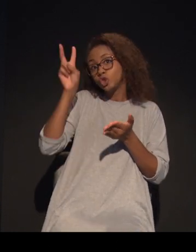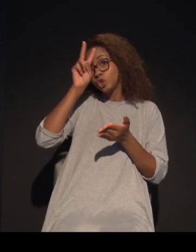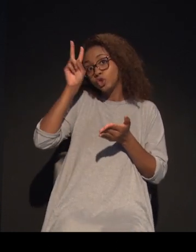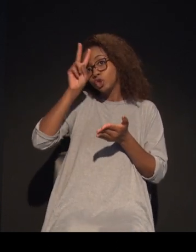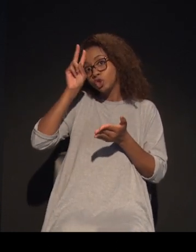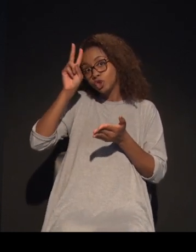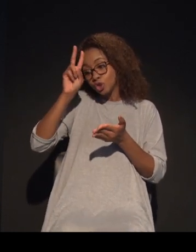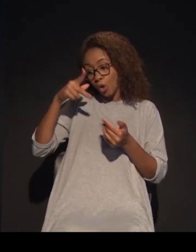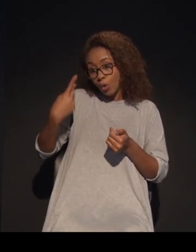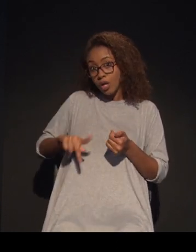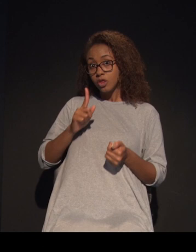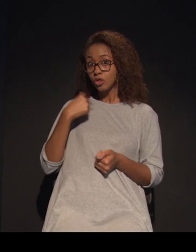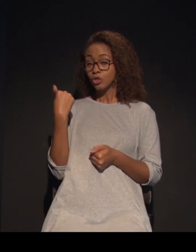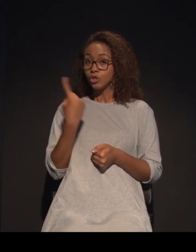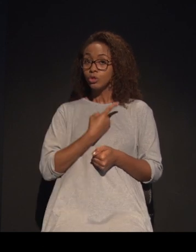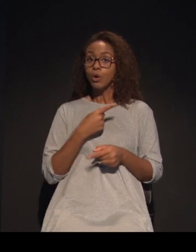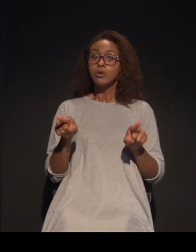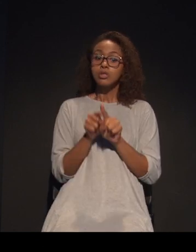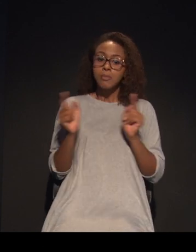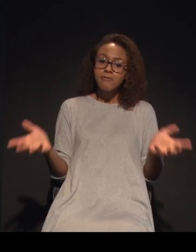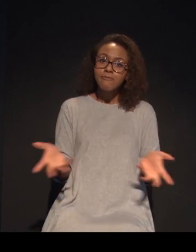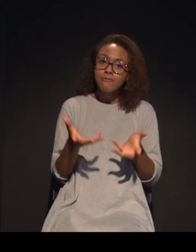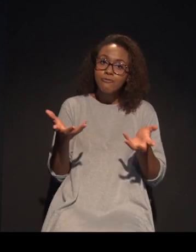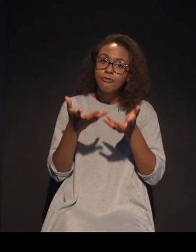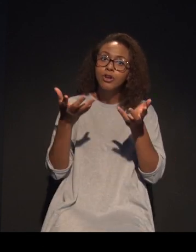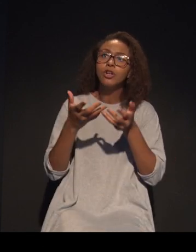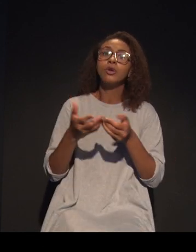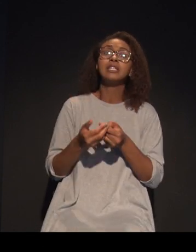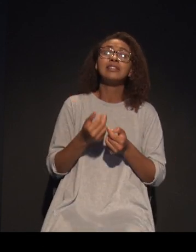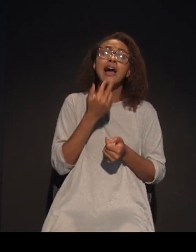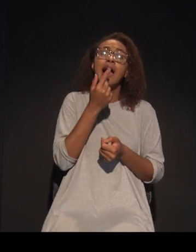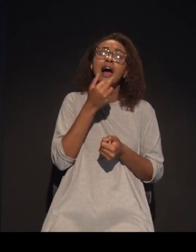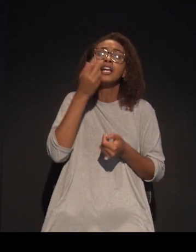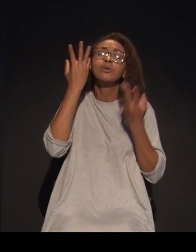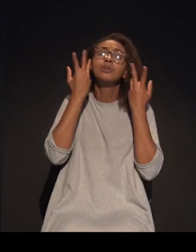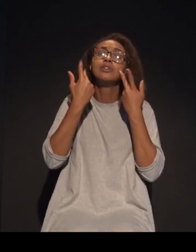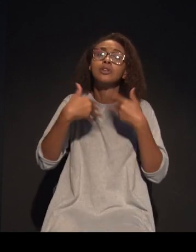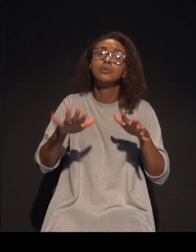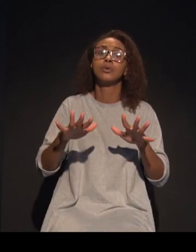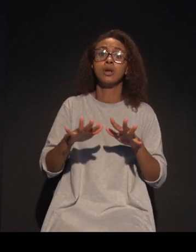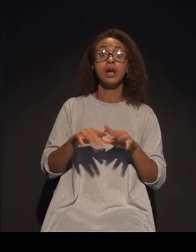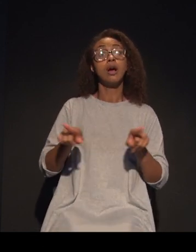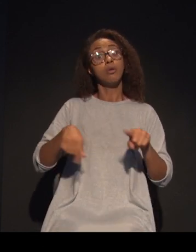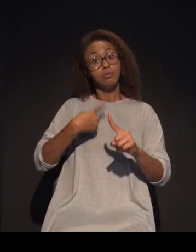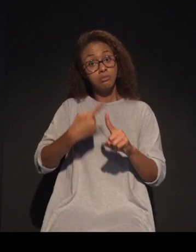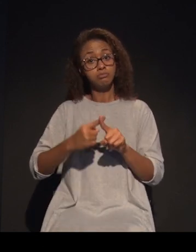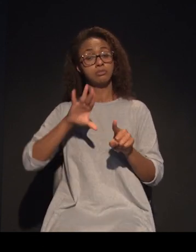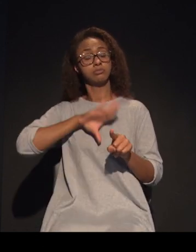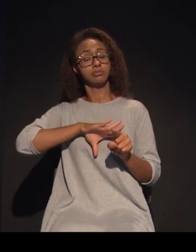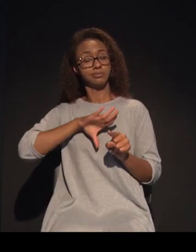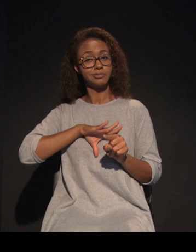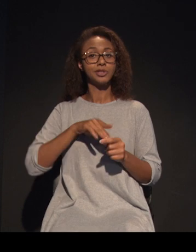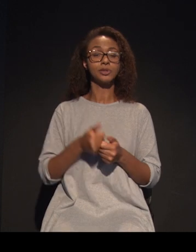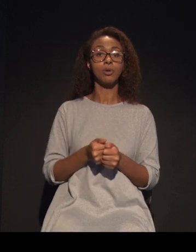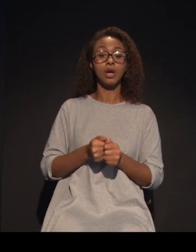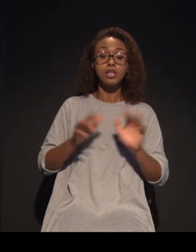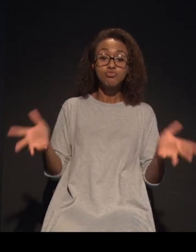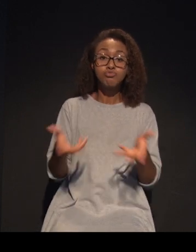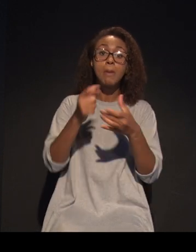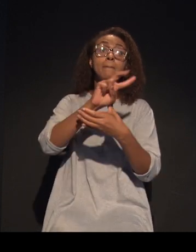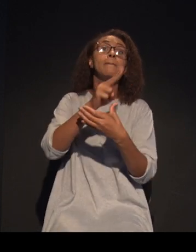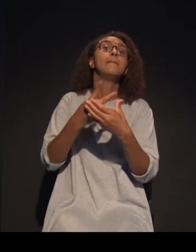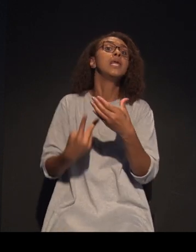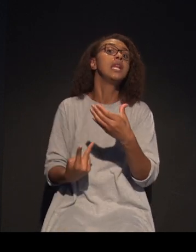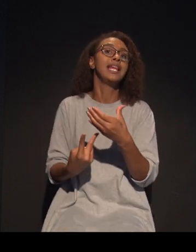incentivar a nova geração valorizar a língua materna sem deixar de falar a língua portuguesa valorizar o bilinguismo